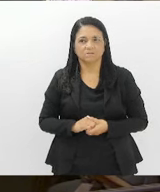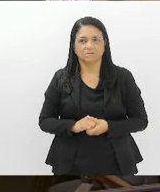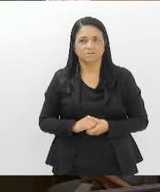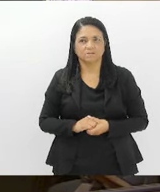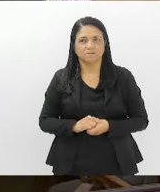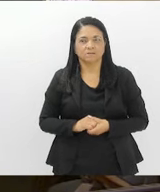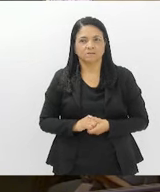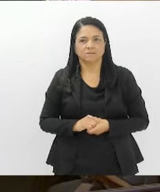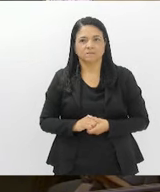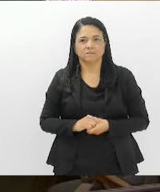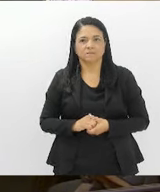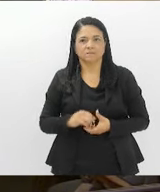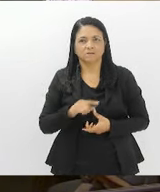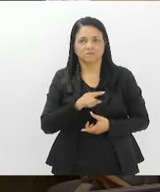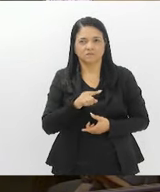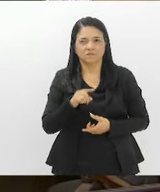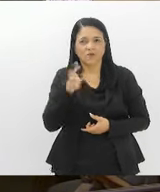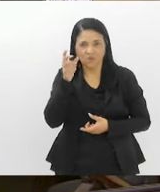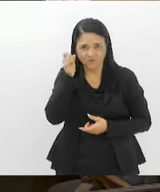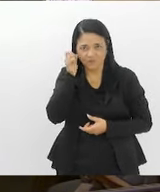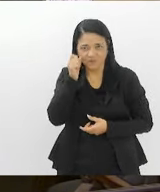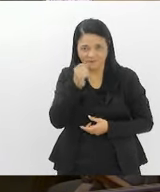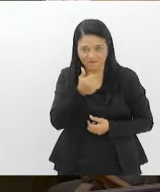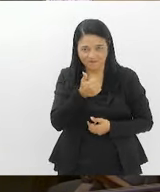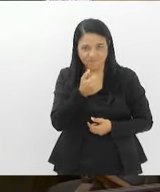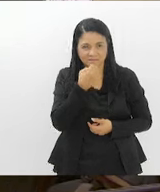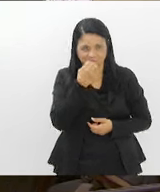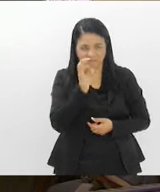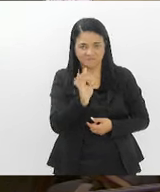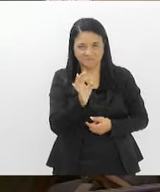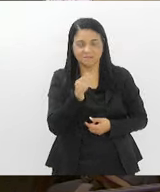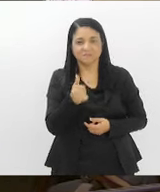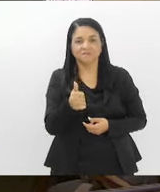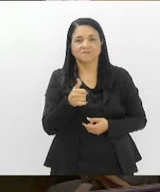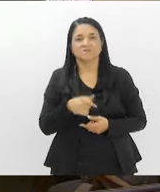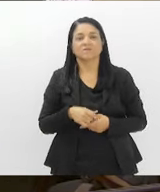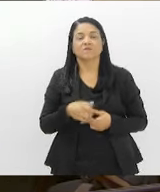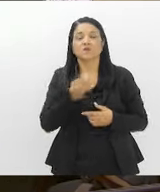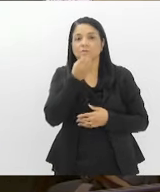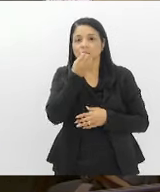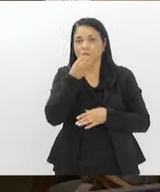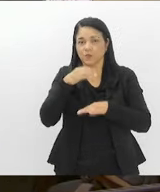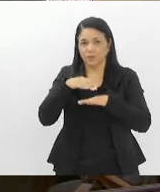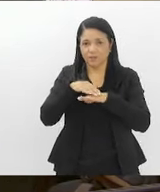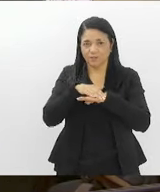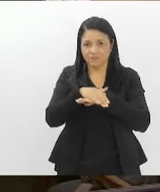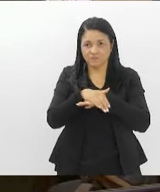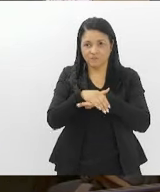Vocês estão ouvindo? Agora sim. Boa noite, eu vou falar aqui